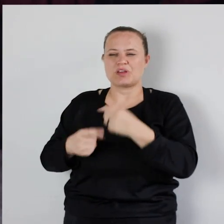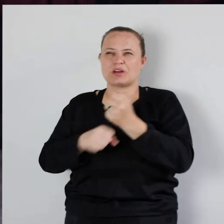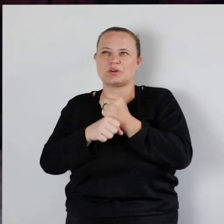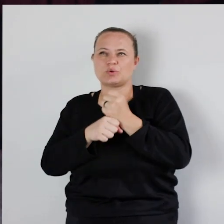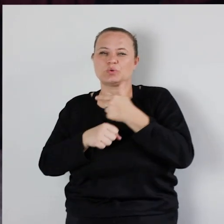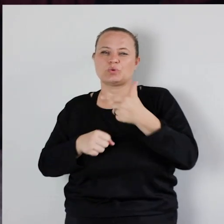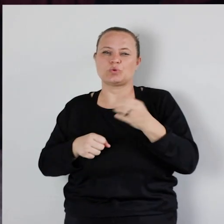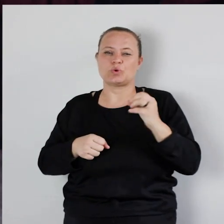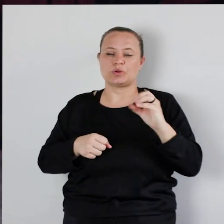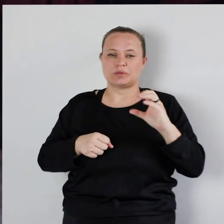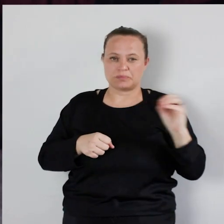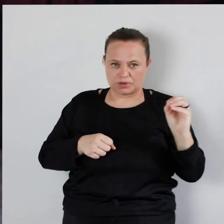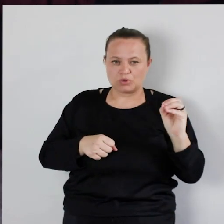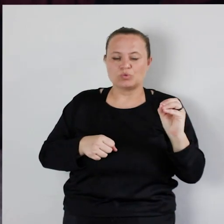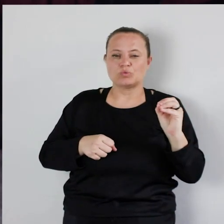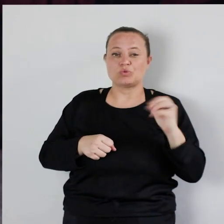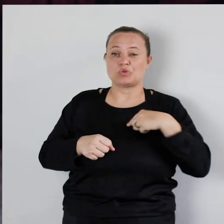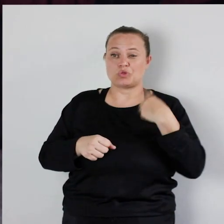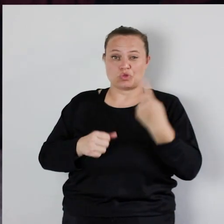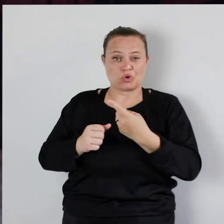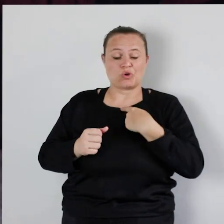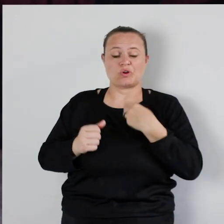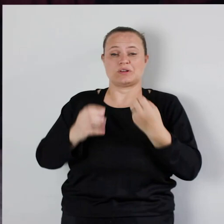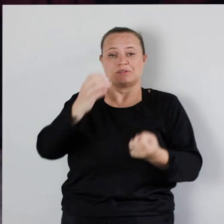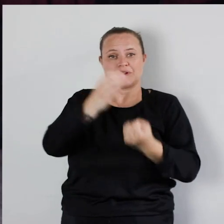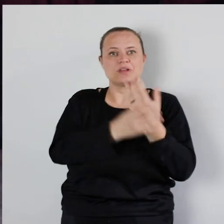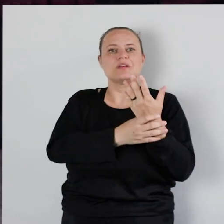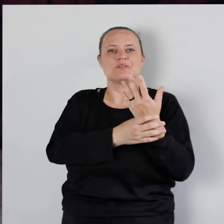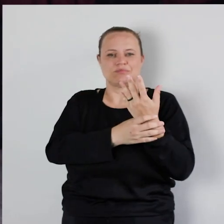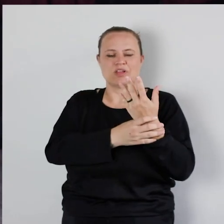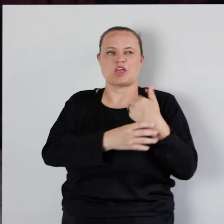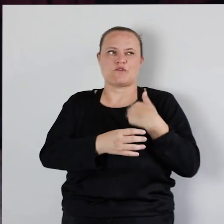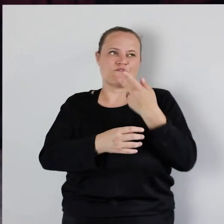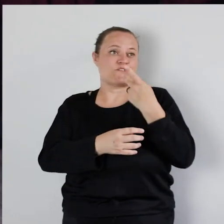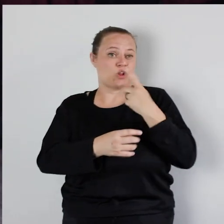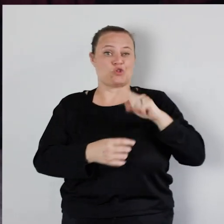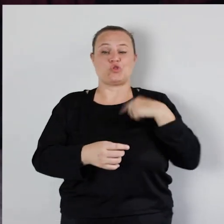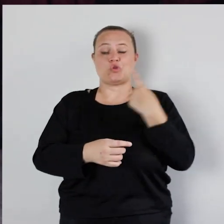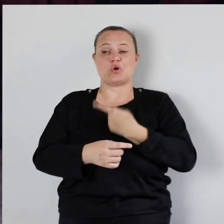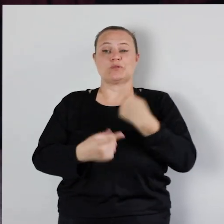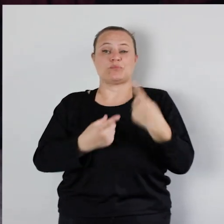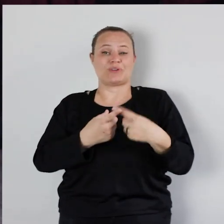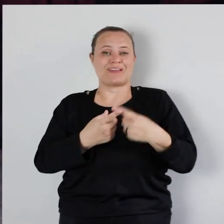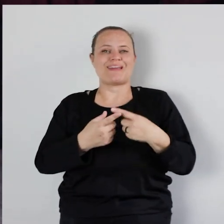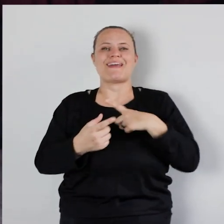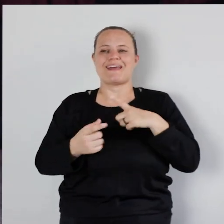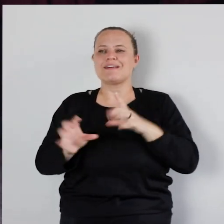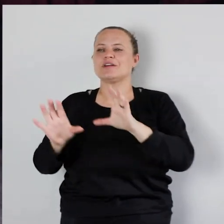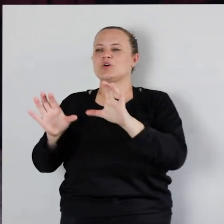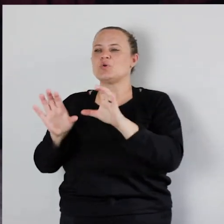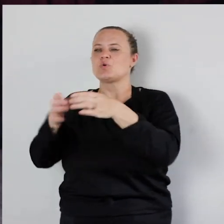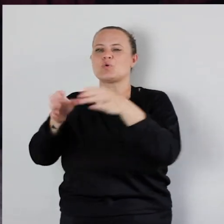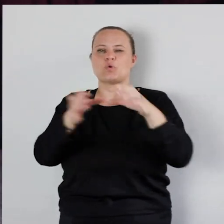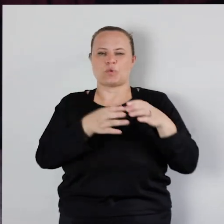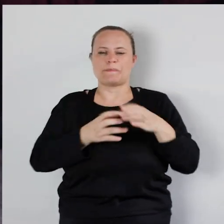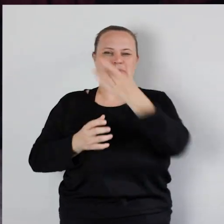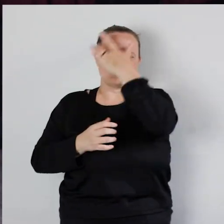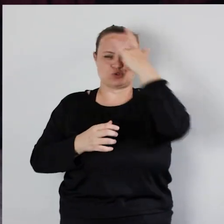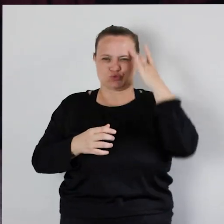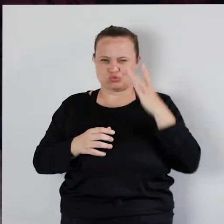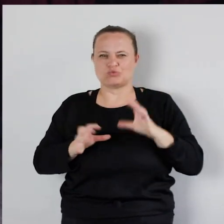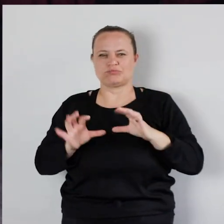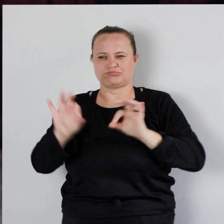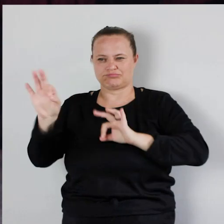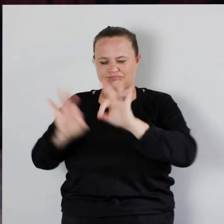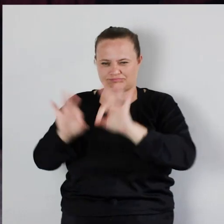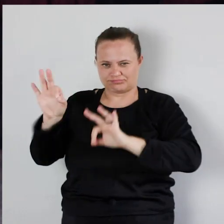Isso acontece anos 2000 mais ou menos, quando a gente funda o observatório, e eu digo a gente porque foram colegas,